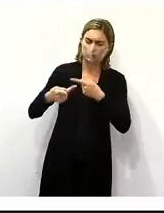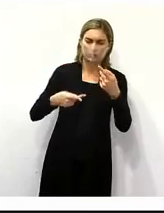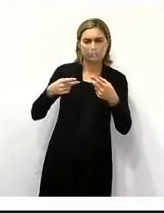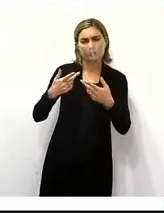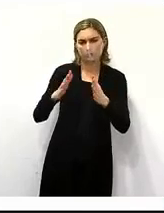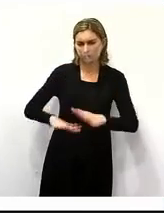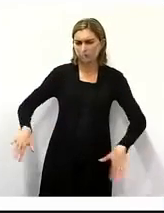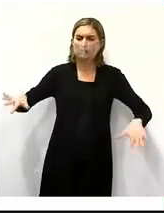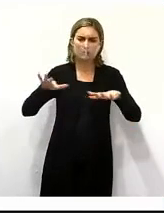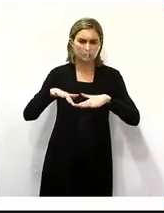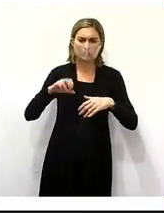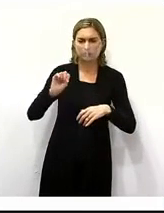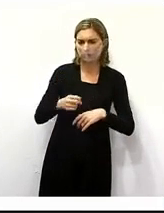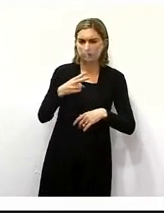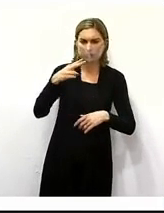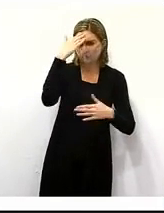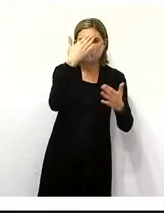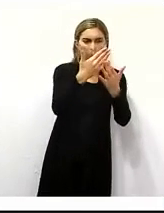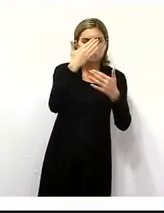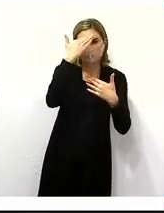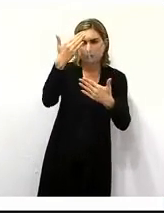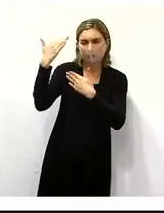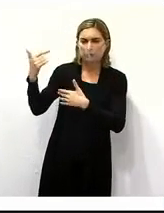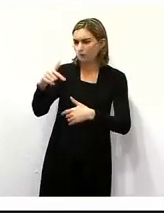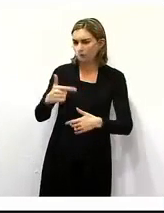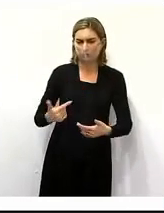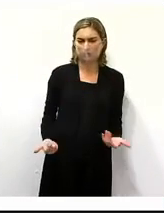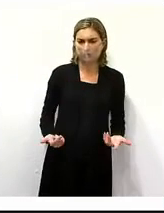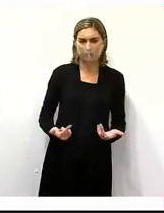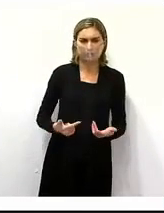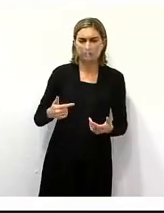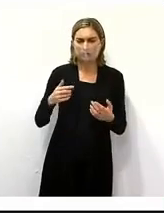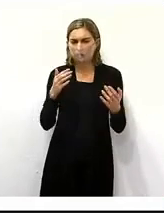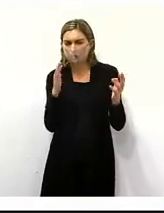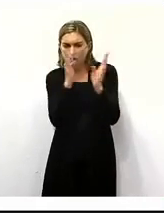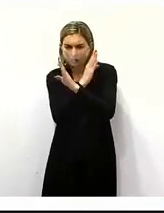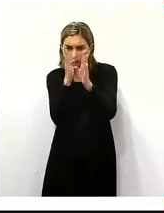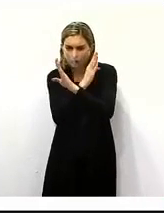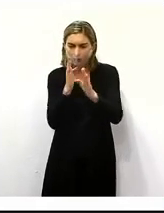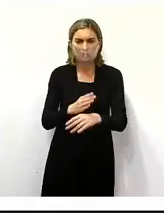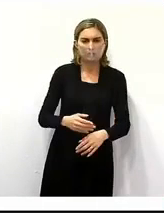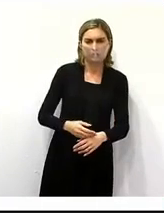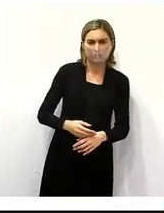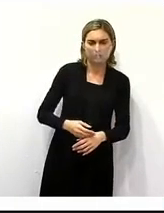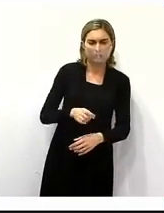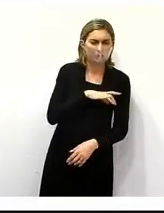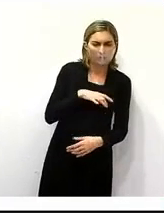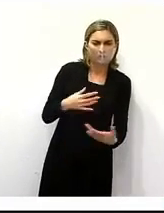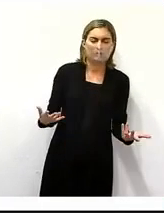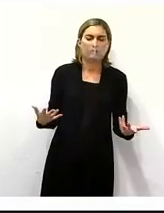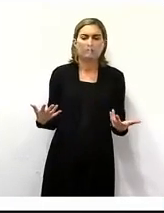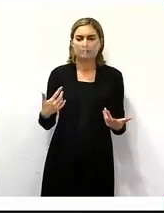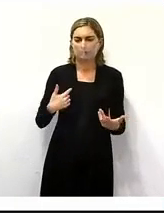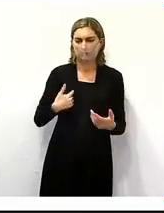uma maneira geral, que são ingratos, são volúveis, são simuladores, são covardes e